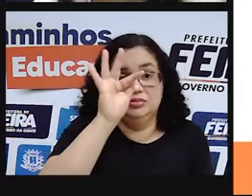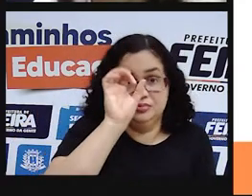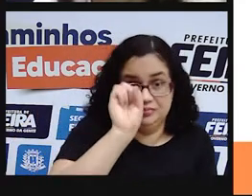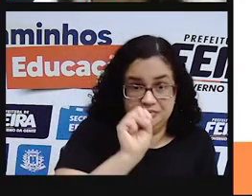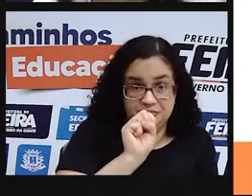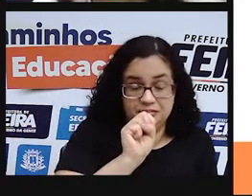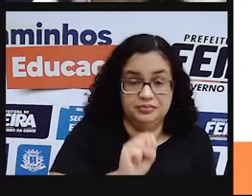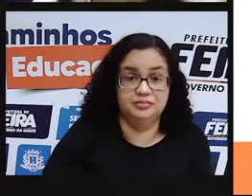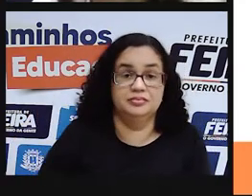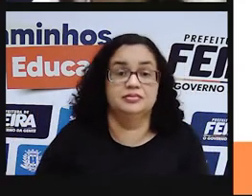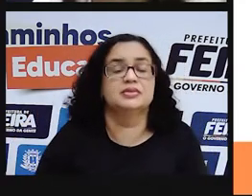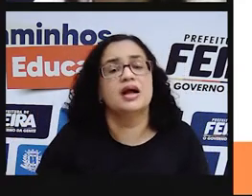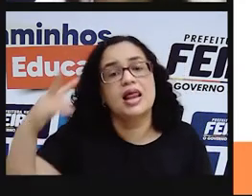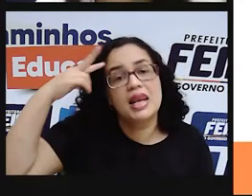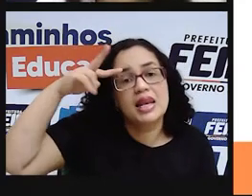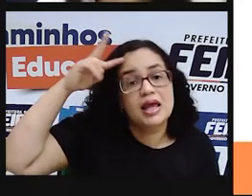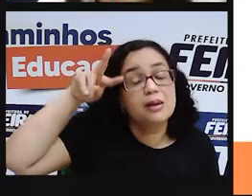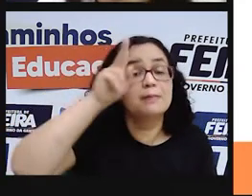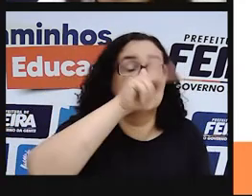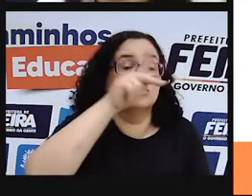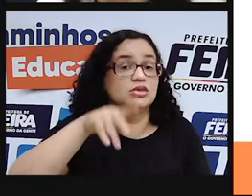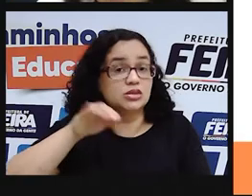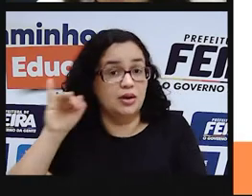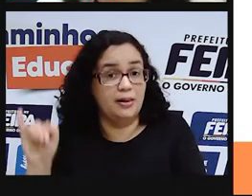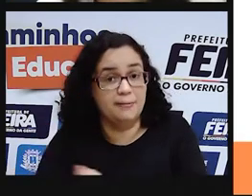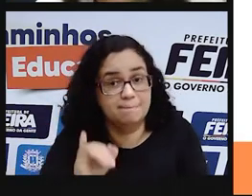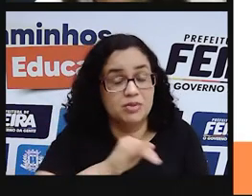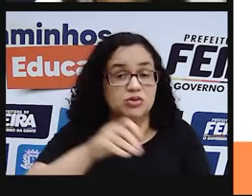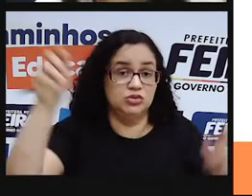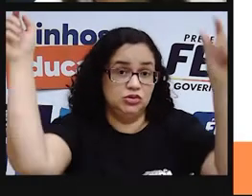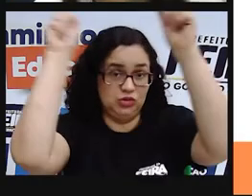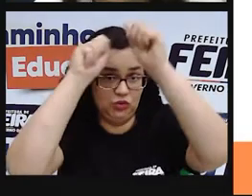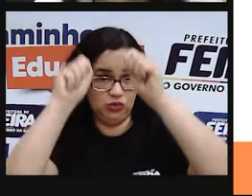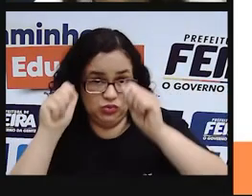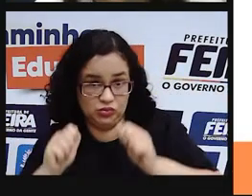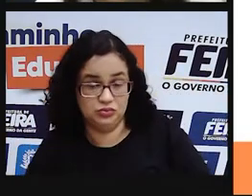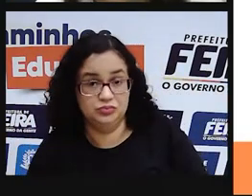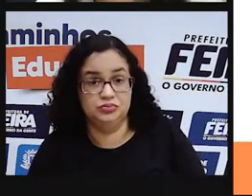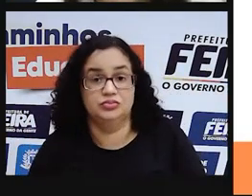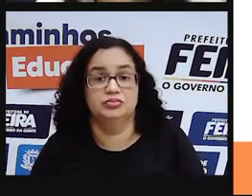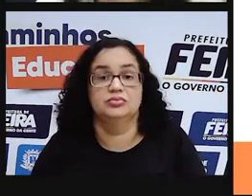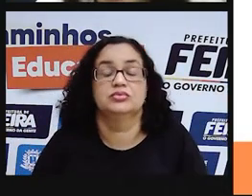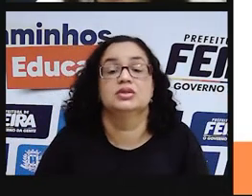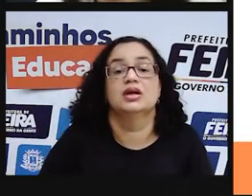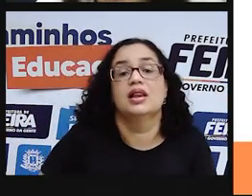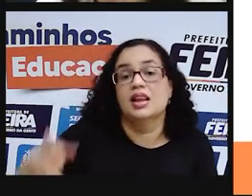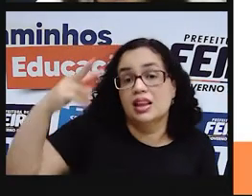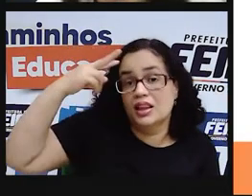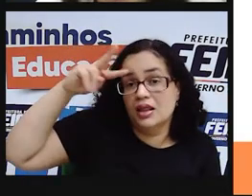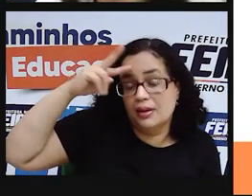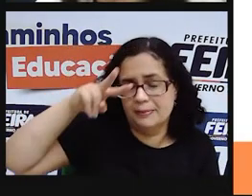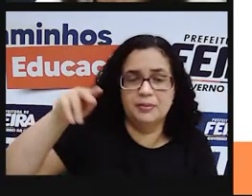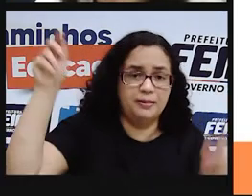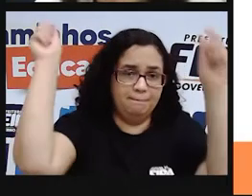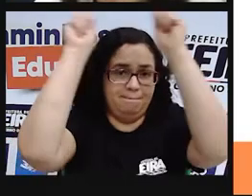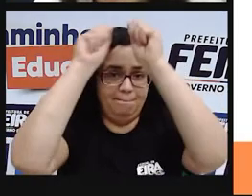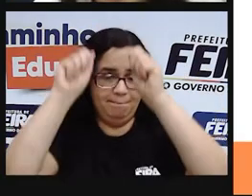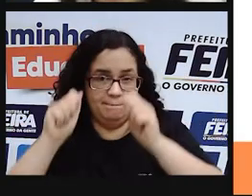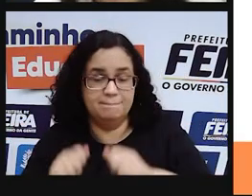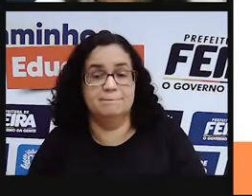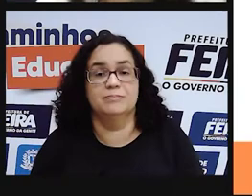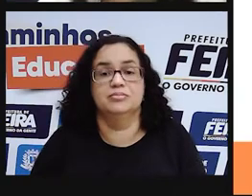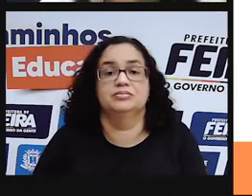de Feira de Santana lembra aí que a pro falou da importância do mapa esse mapa aí estão lembrados Que tipo de matar é